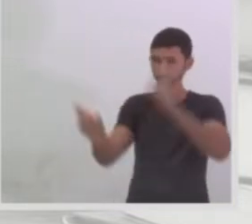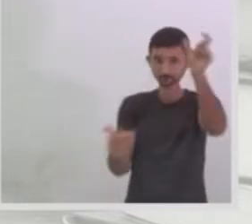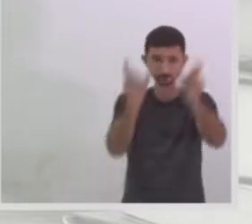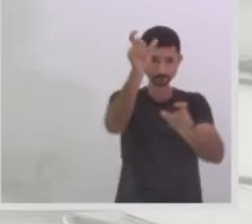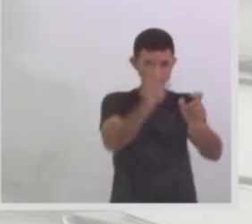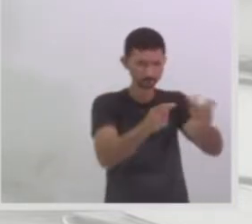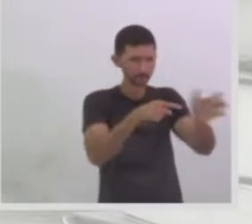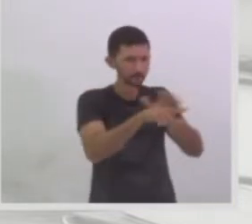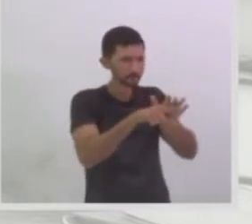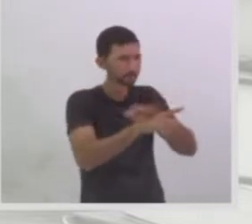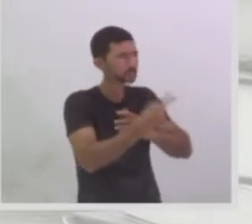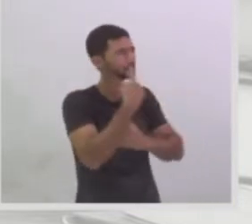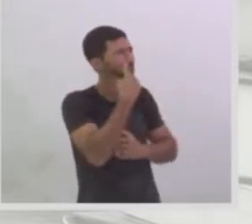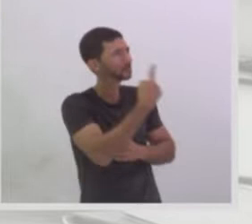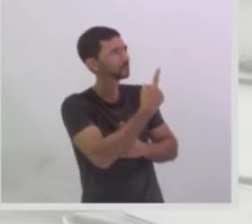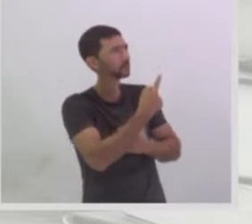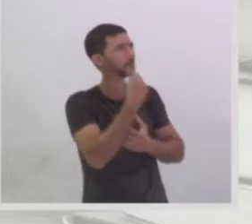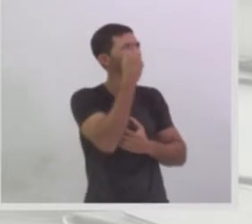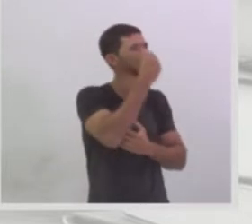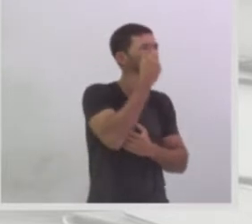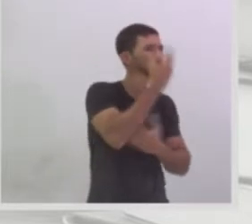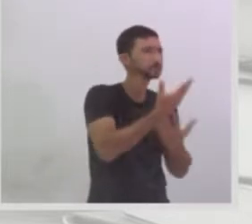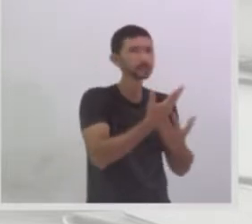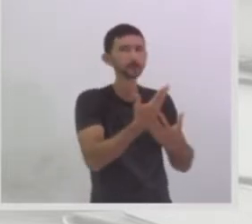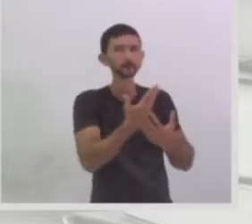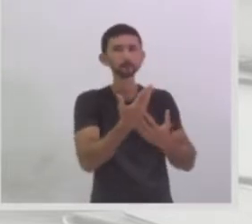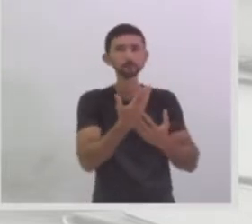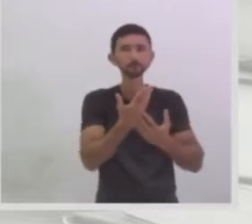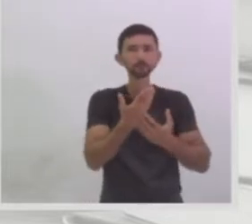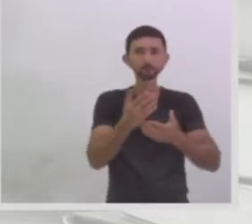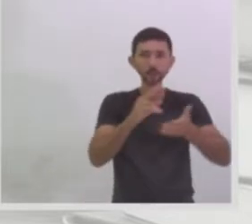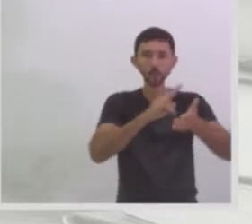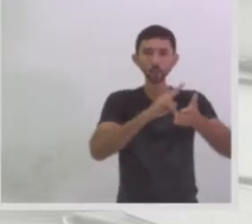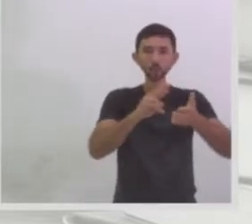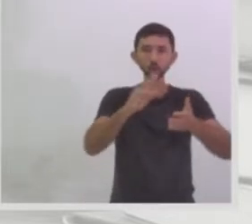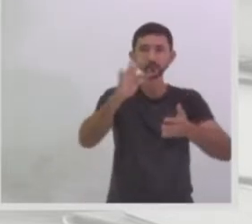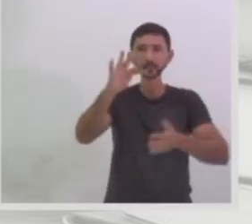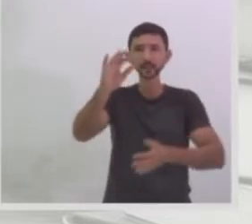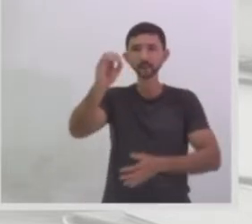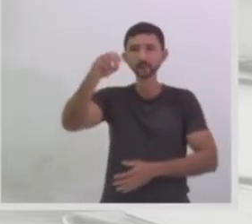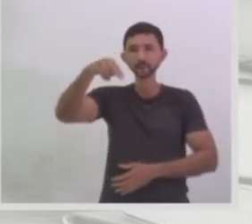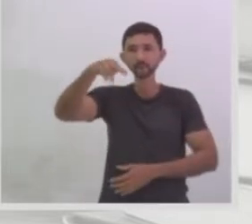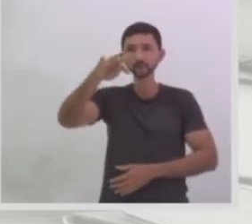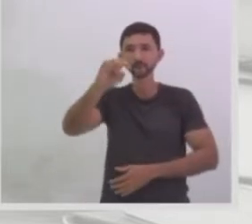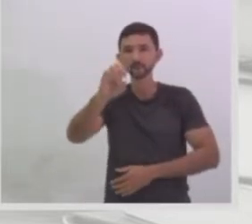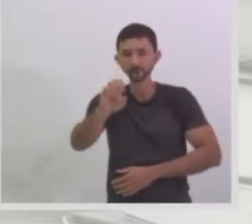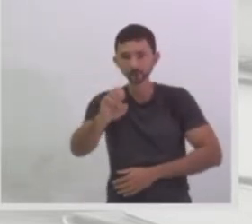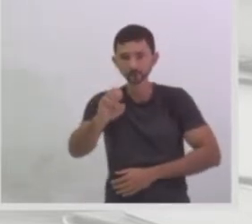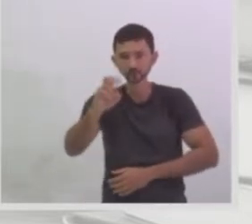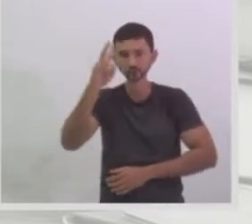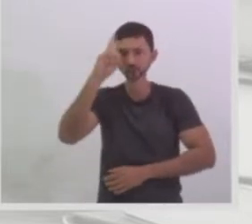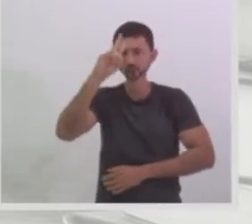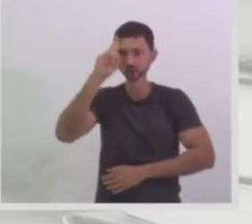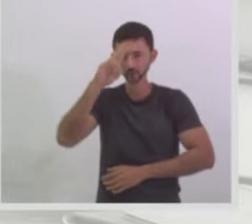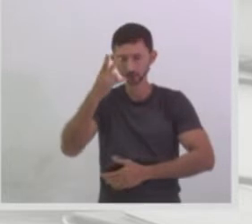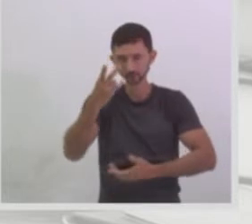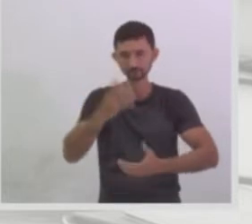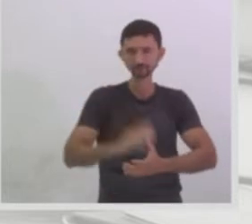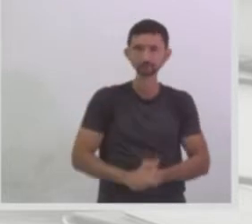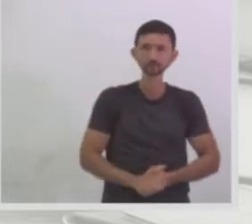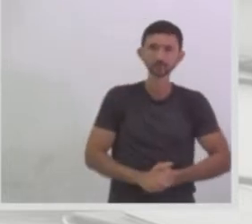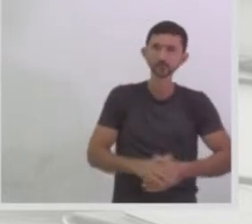deixadas pelas pessoas recebem o nome de fontes históricas. Elas podem ser, as fontes